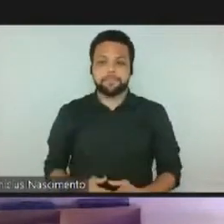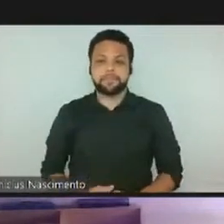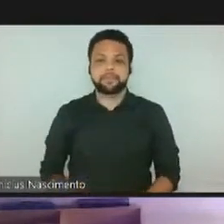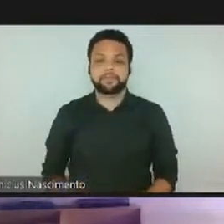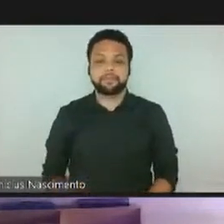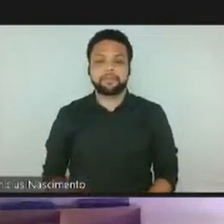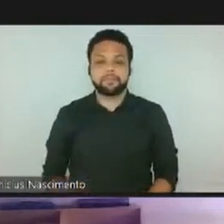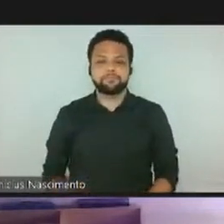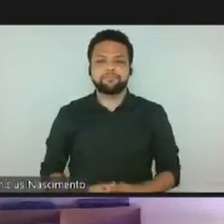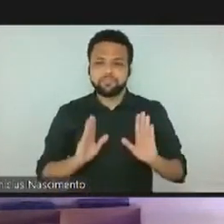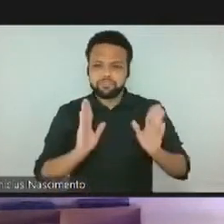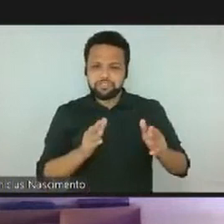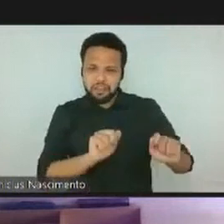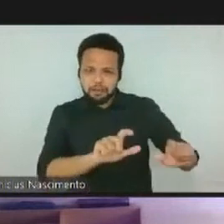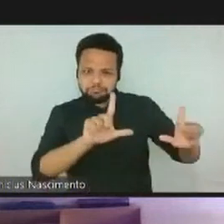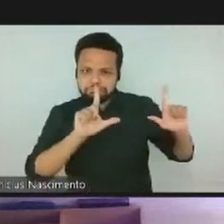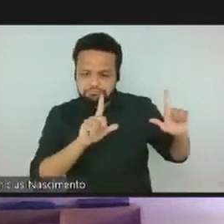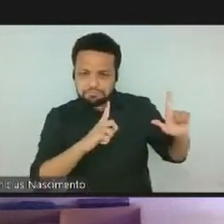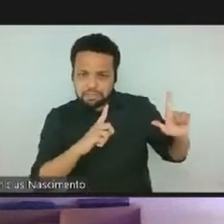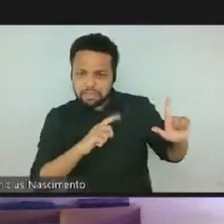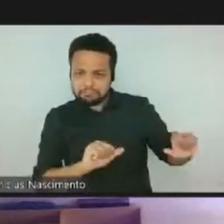Já aparece para vocês?